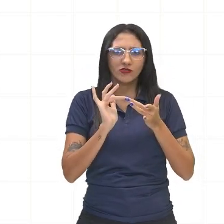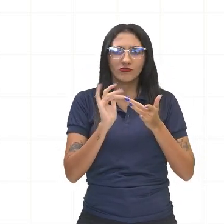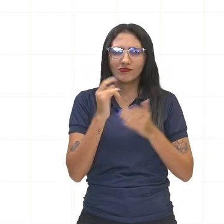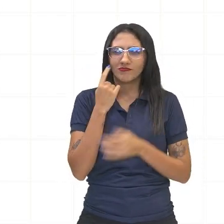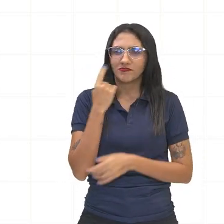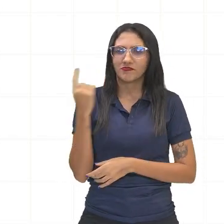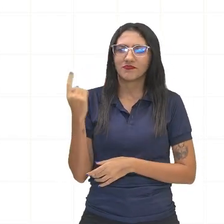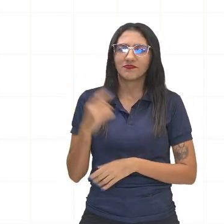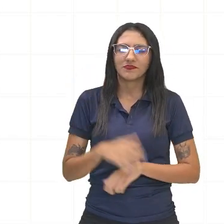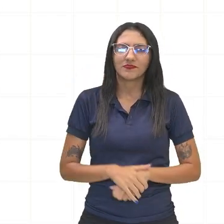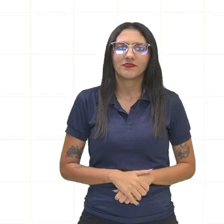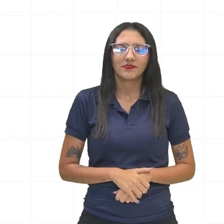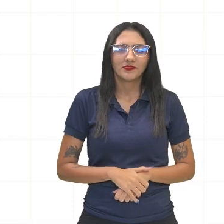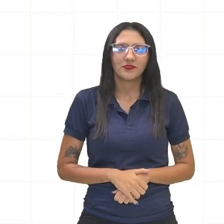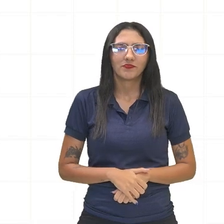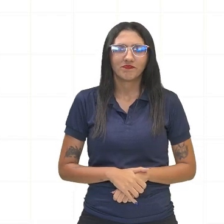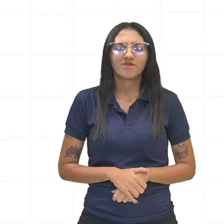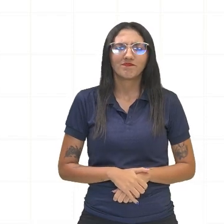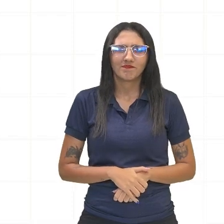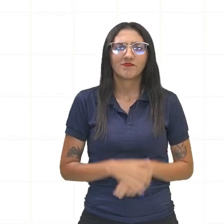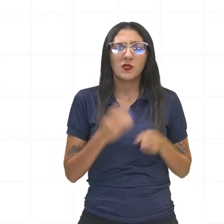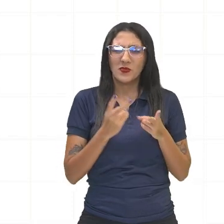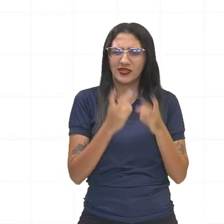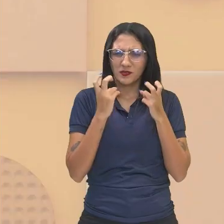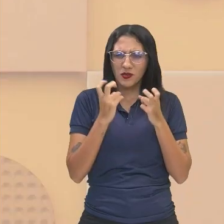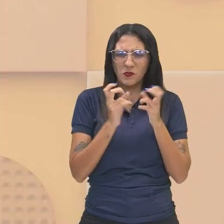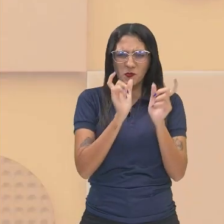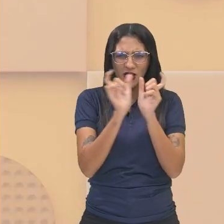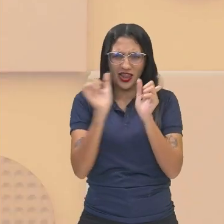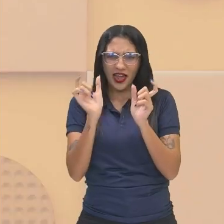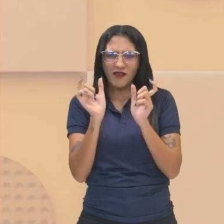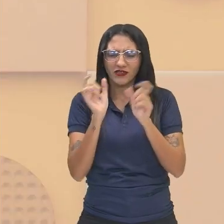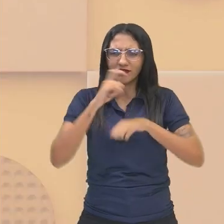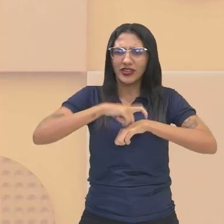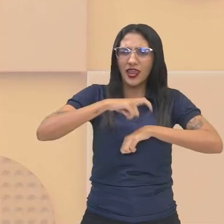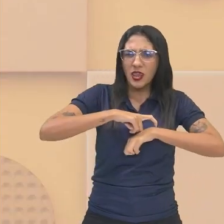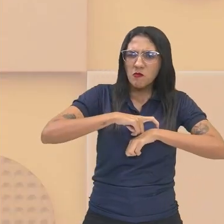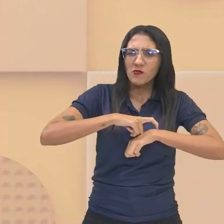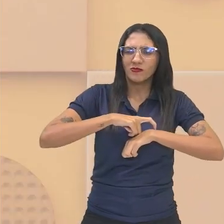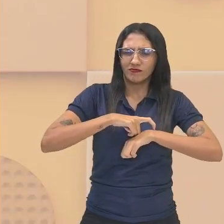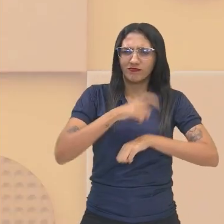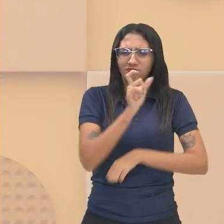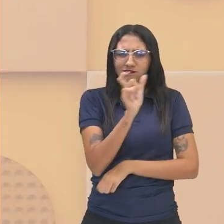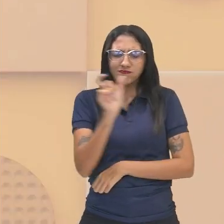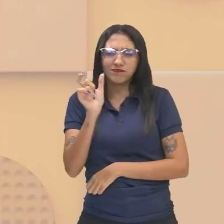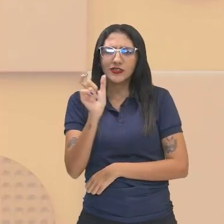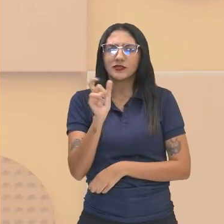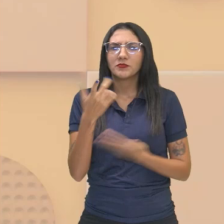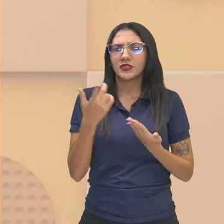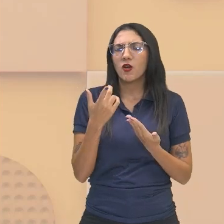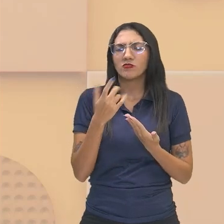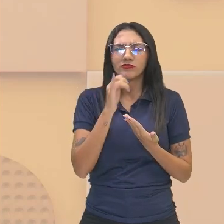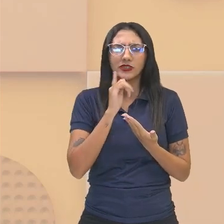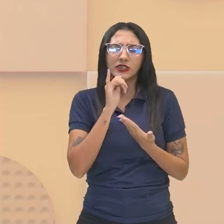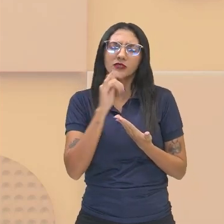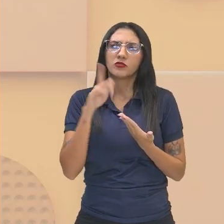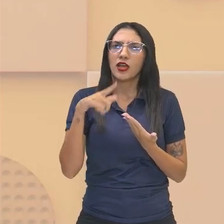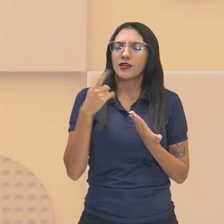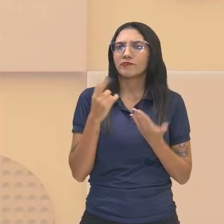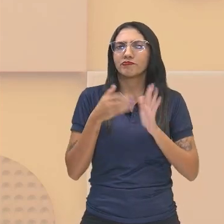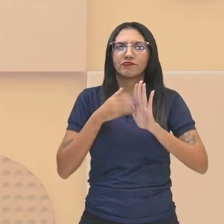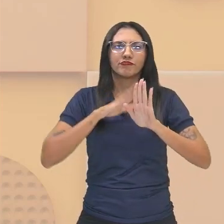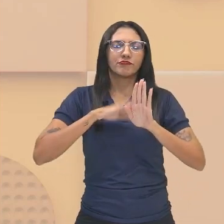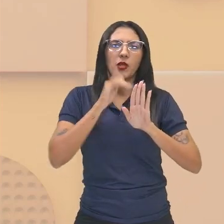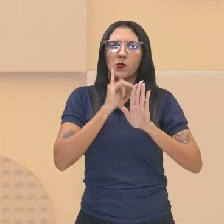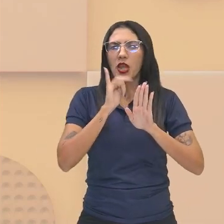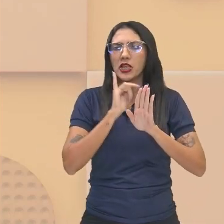Tempo, tempo, tempo, tempo. Então, observem, não é mesmo? Que é o quê? Exatamente, né? Esse homem tentando dominar aí, não é